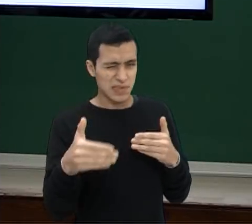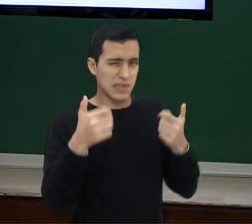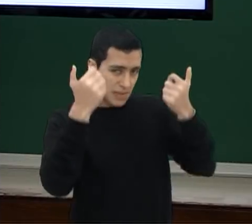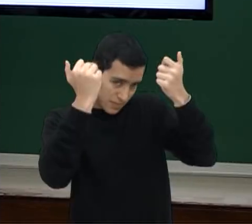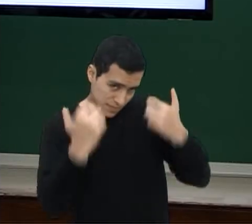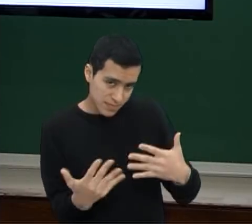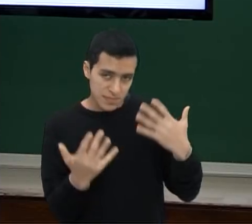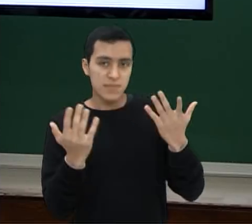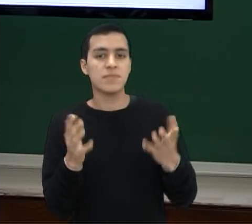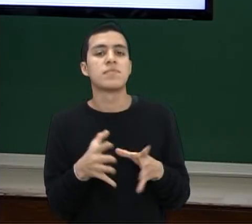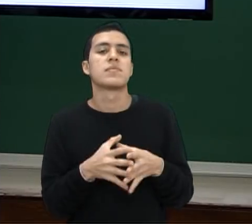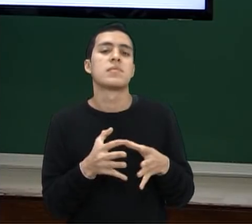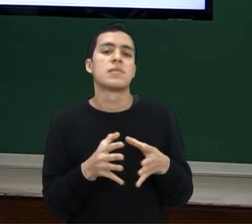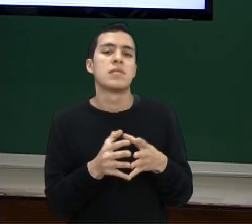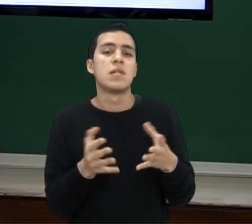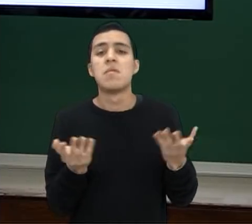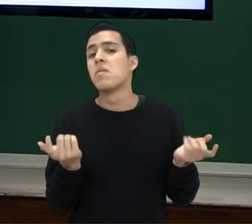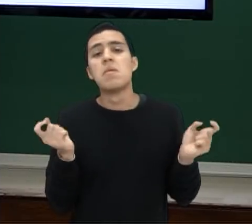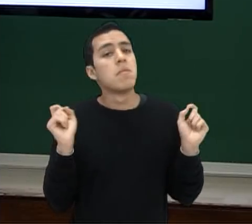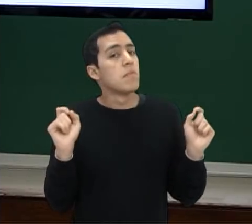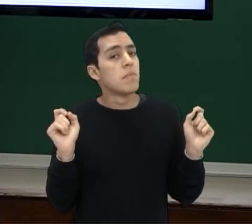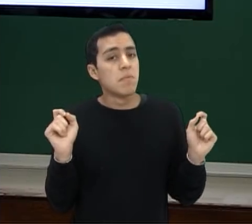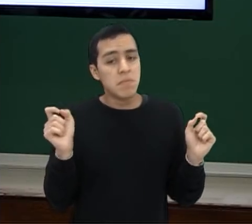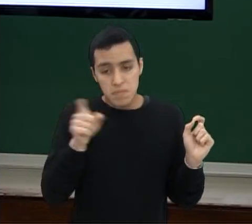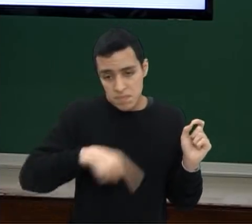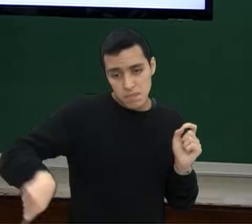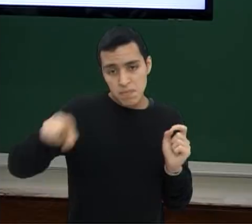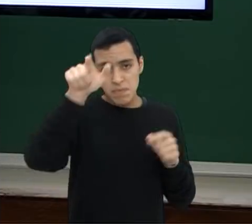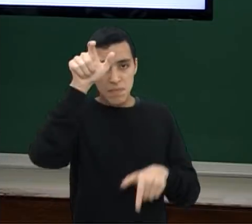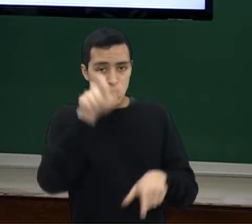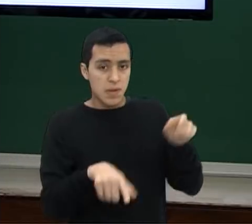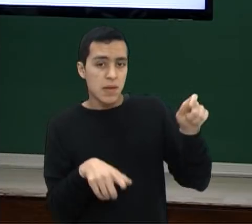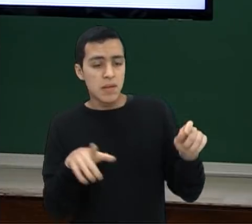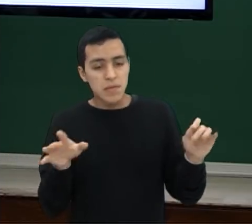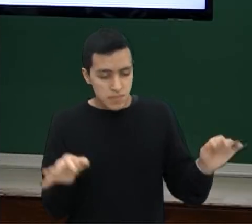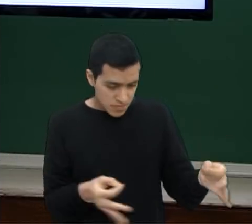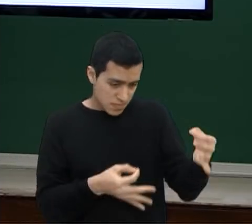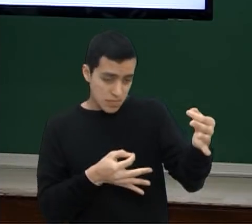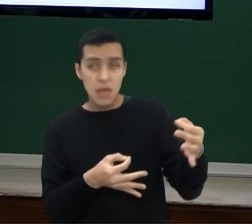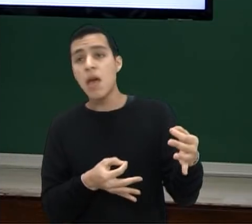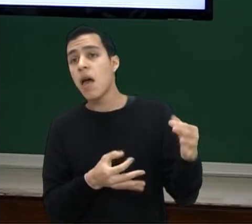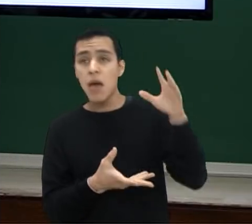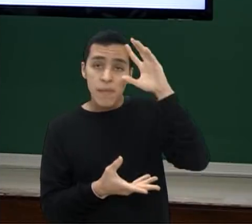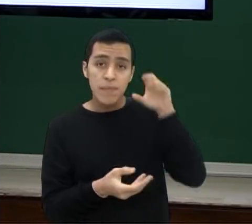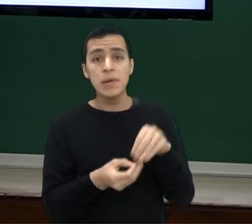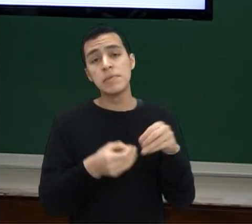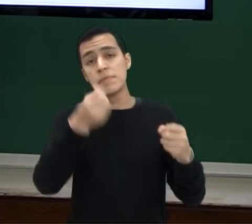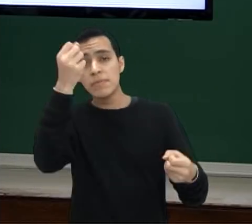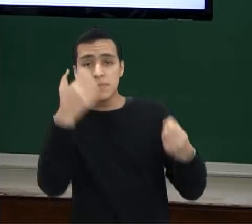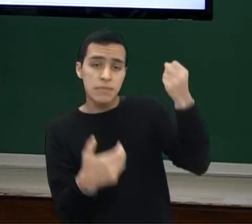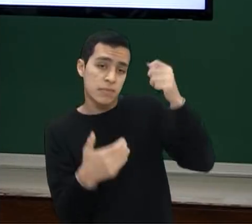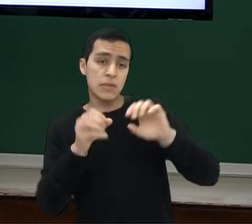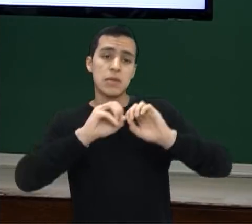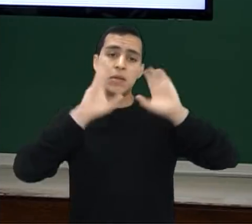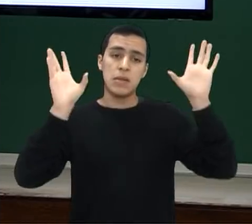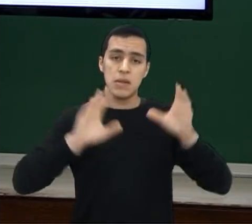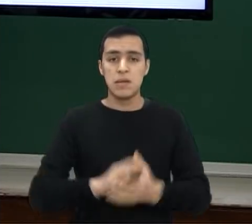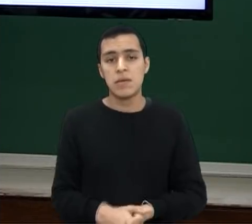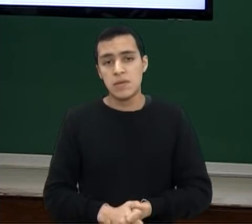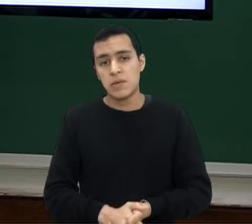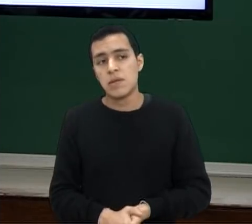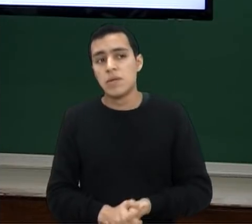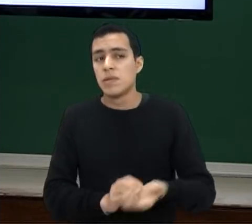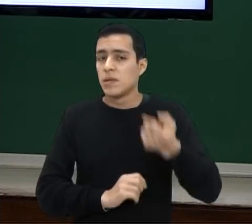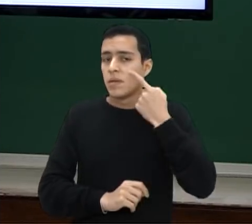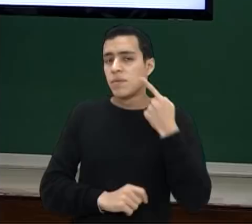aqui, para que o leitor, para que o espectador consiga compreender, certo? Com mais clareza.